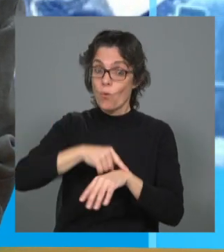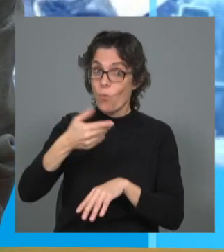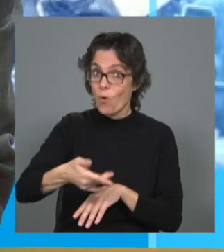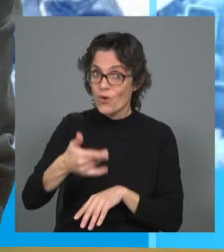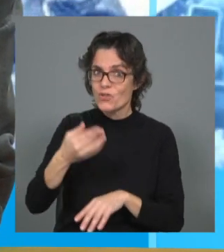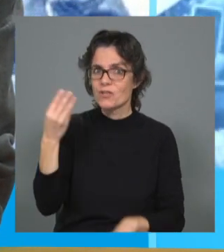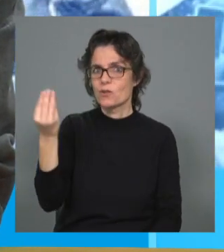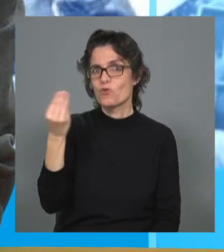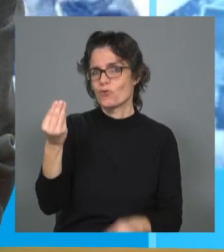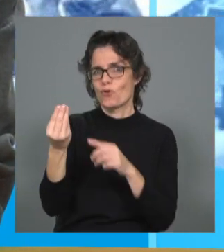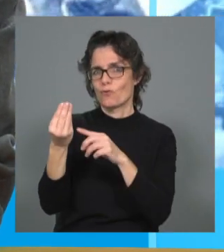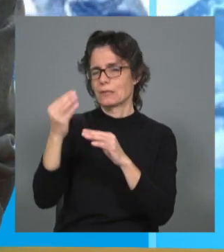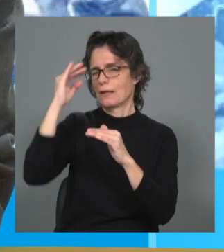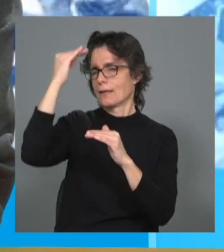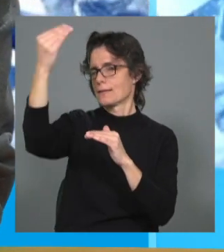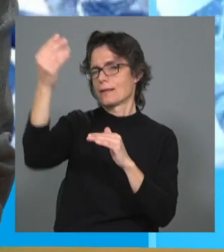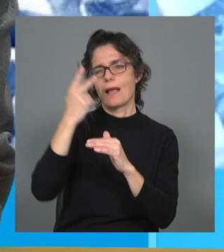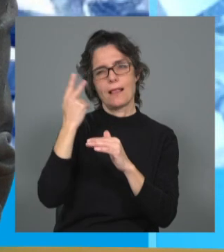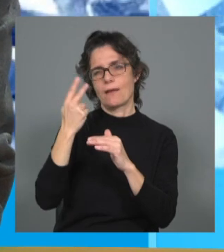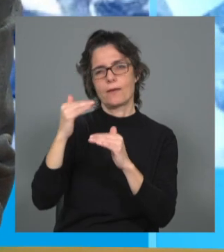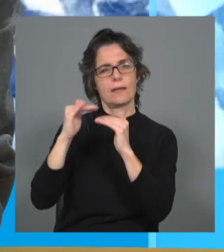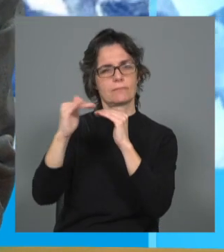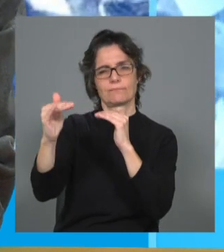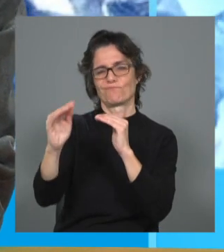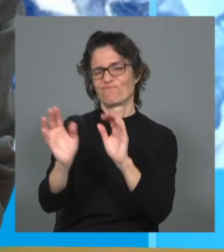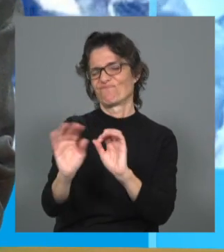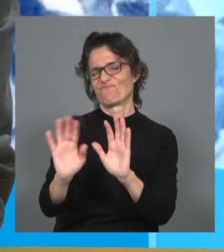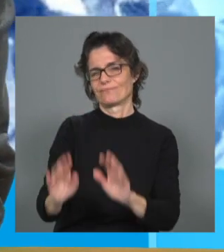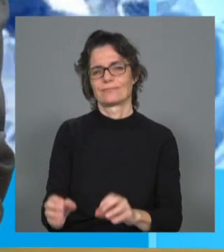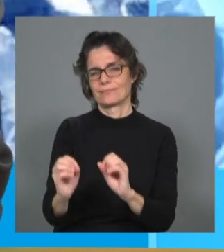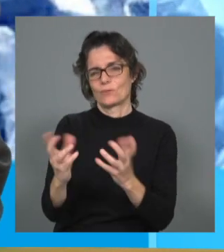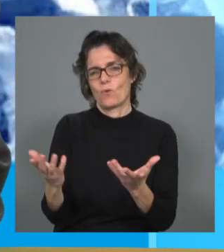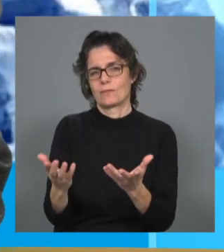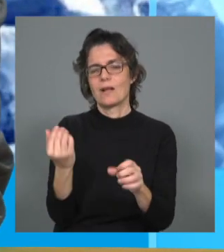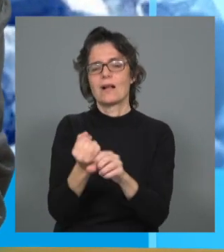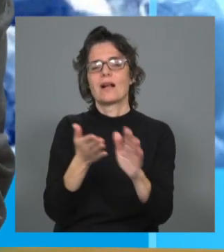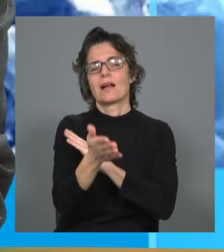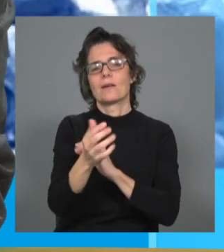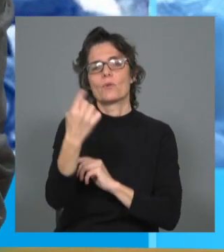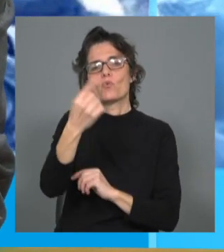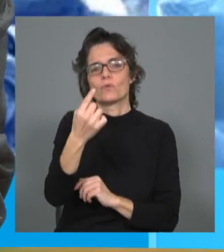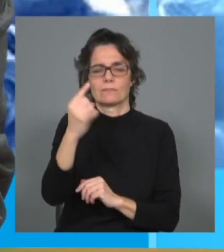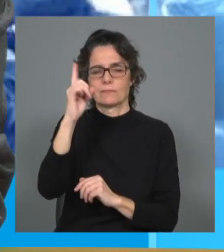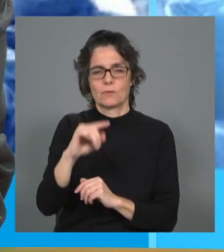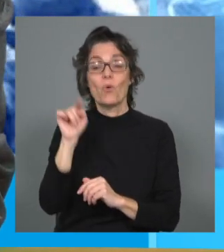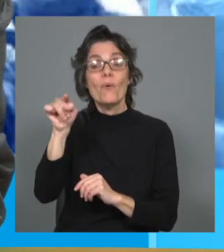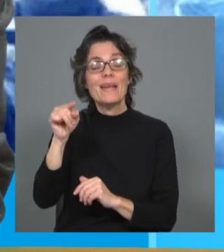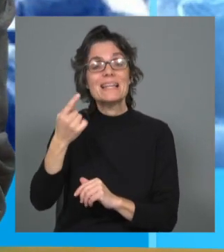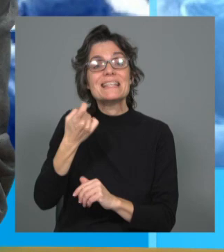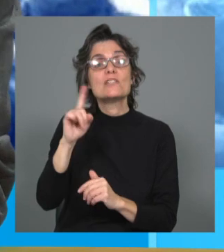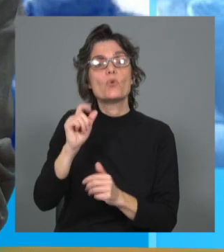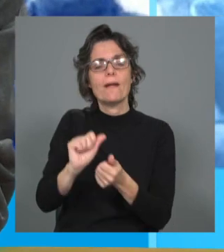têm essa ideia, porque sabem que isso é impossível. Hoje em dia não há empregos para a vida. E, portanto, têm se calhar uma adaptação